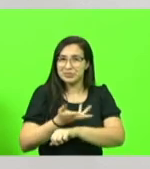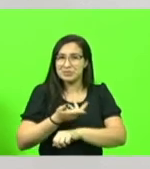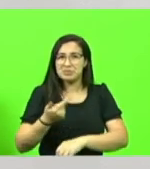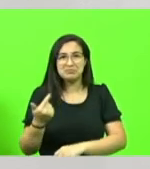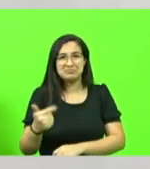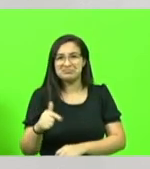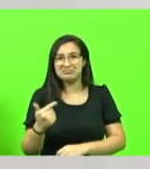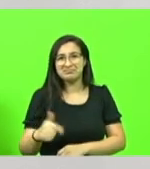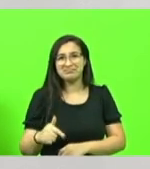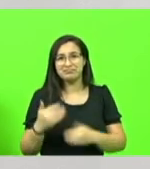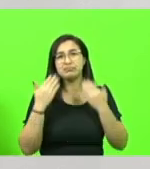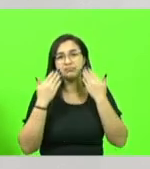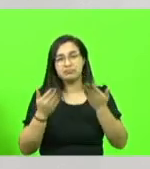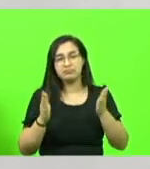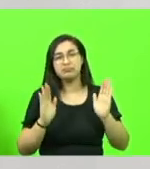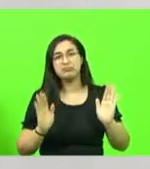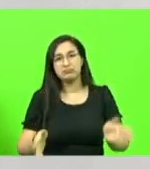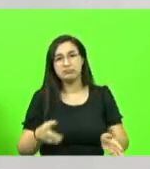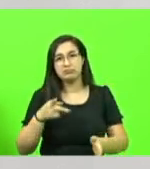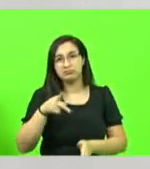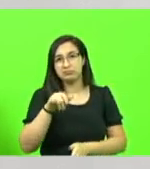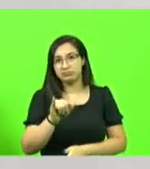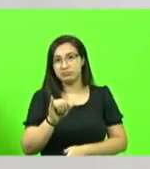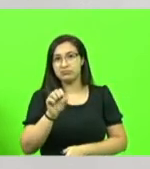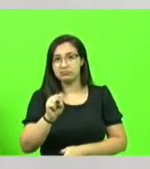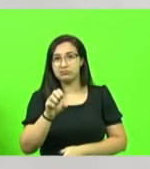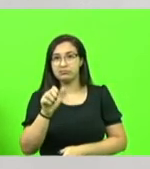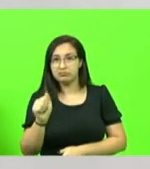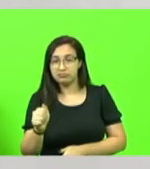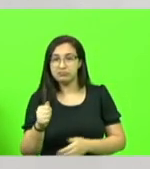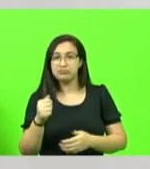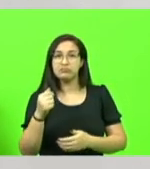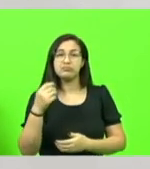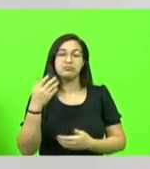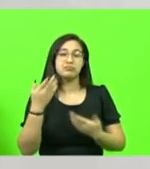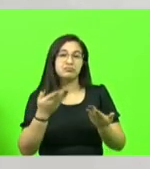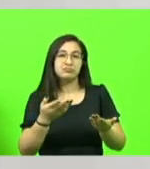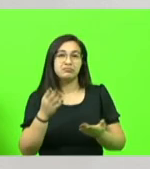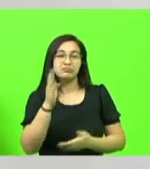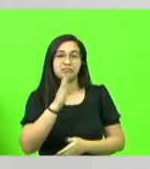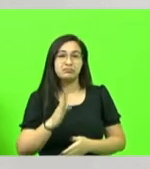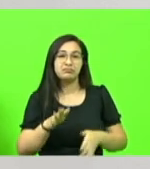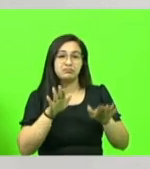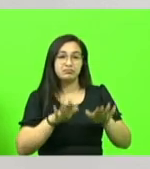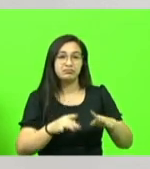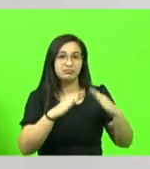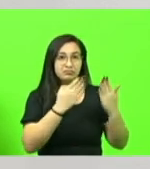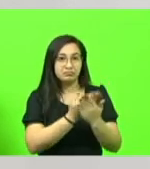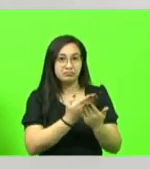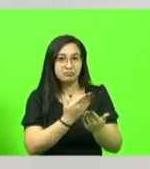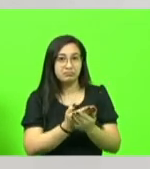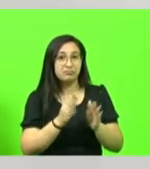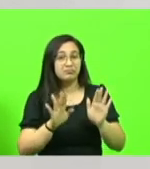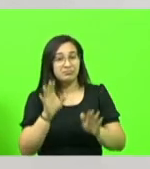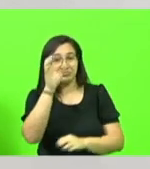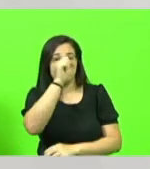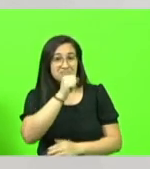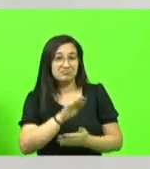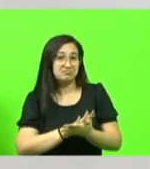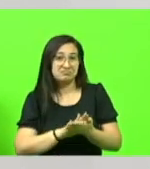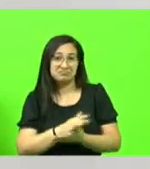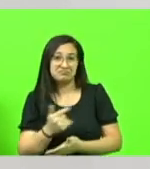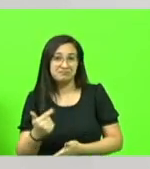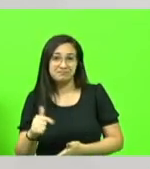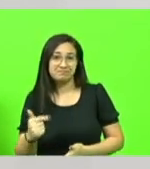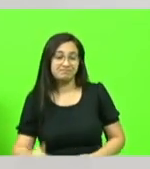mostram, inclusive, os testes do PISA. Isso mostra que o brasileiro está ficando mais tempo em sala de aula, mas não está aprendendo. Isso mostra